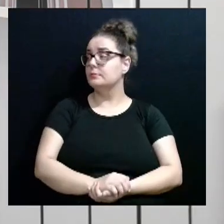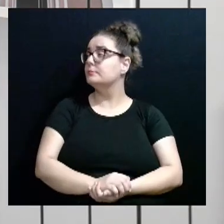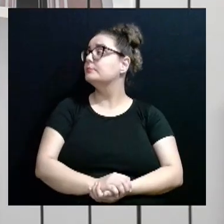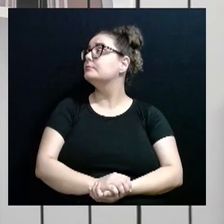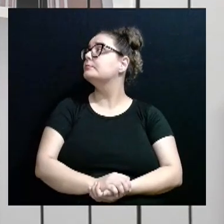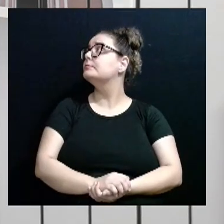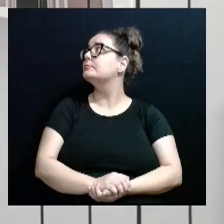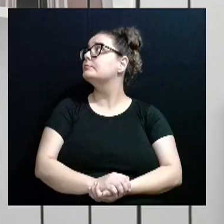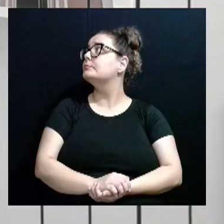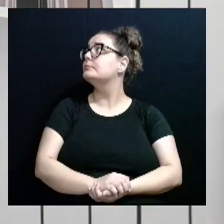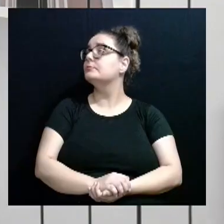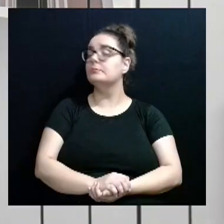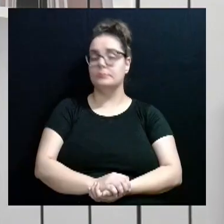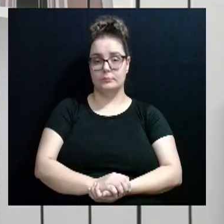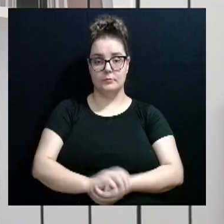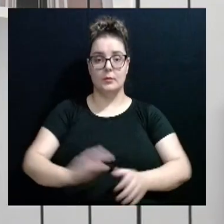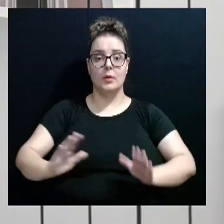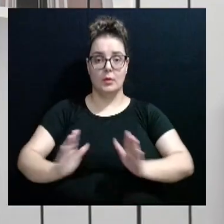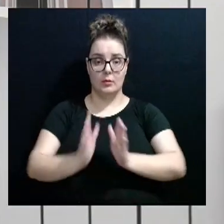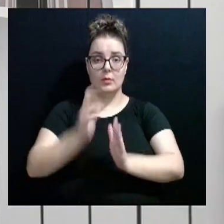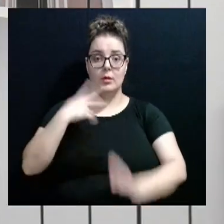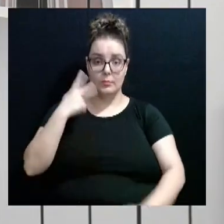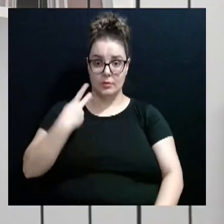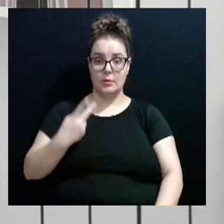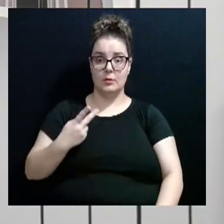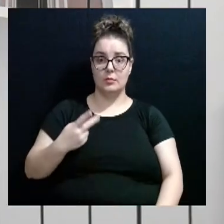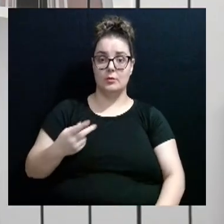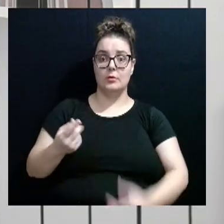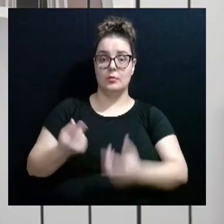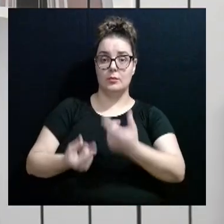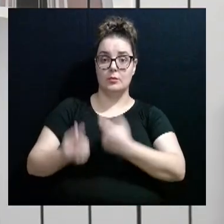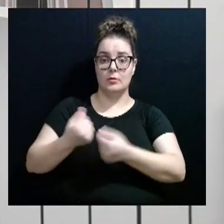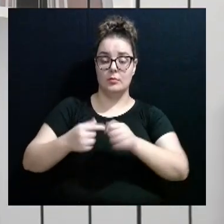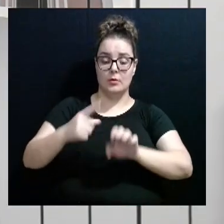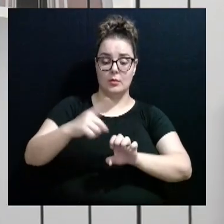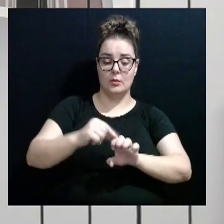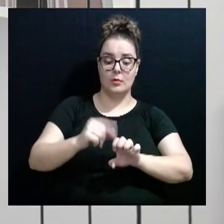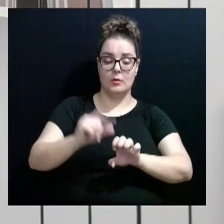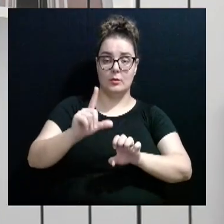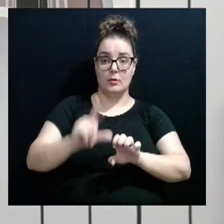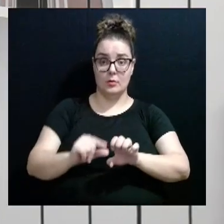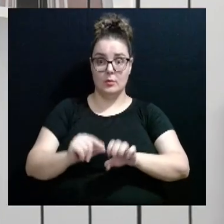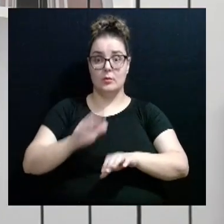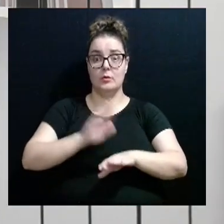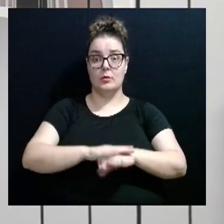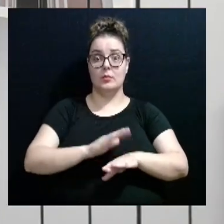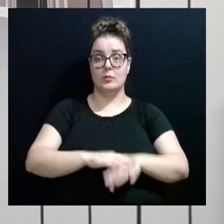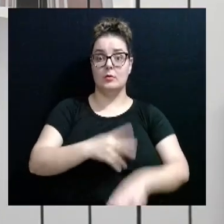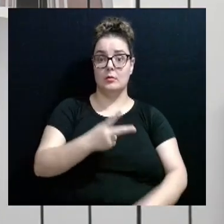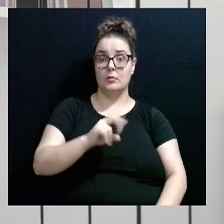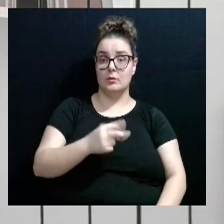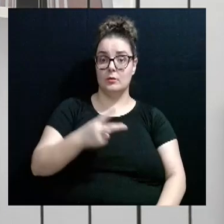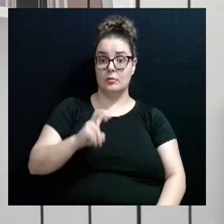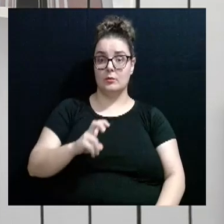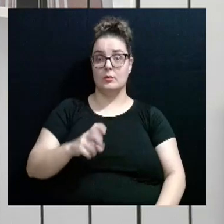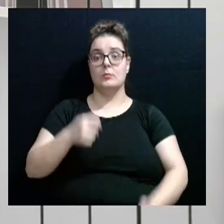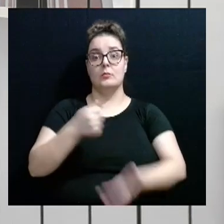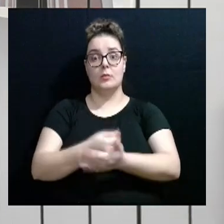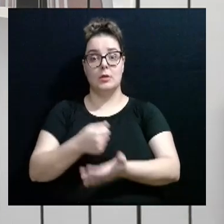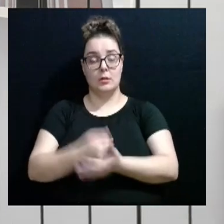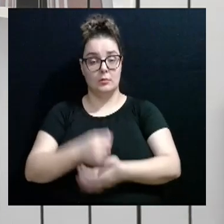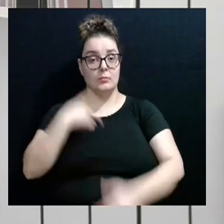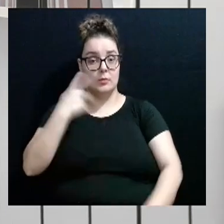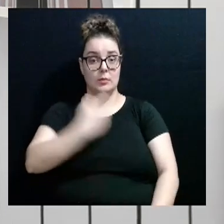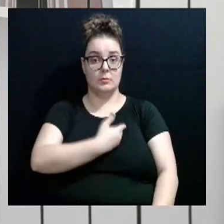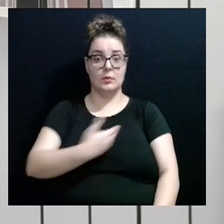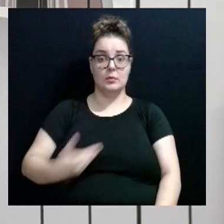Frente Parlamentar do Microempreendedor atuou em 2025 para garantir políticas públicas para o setor.